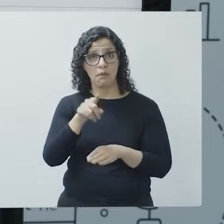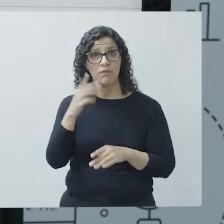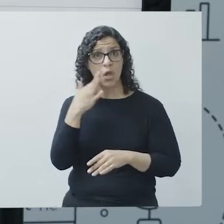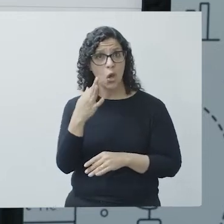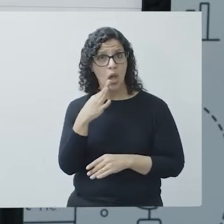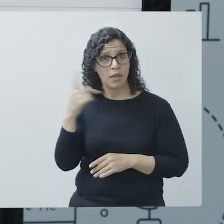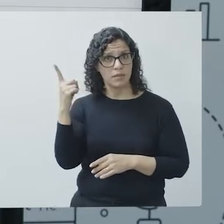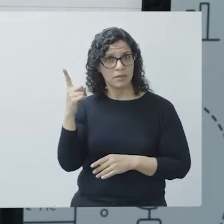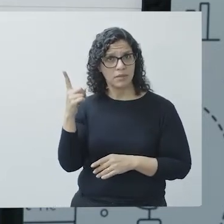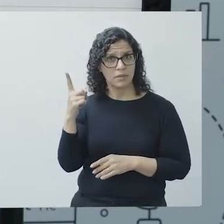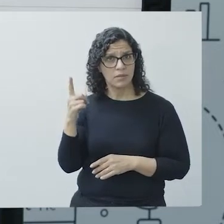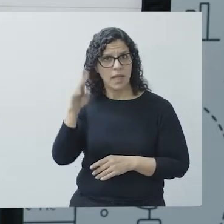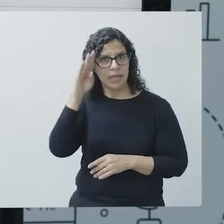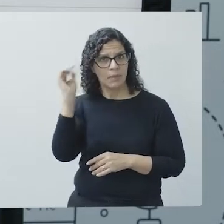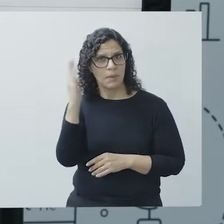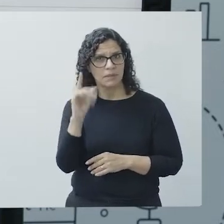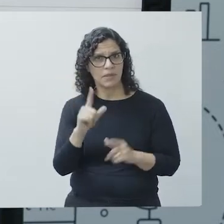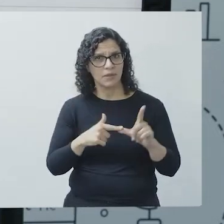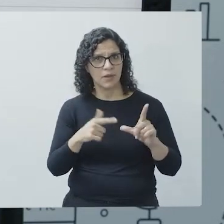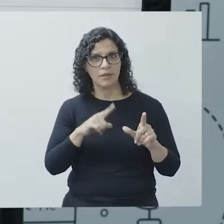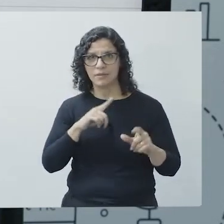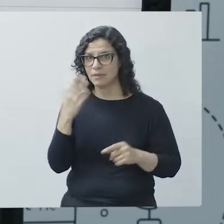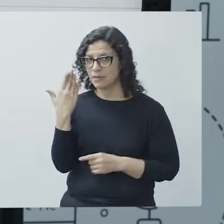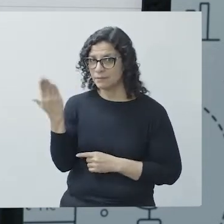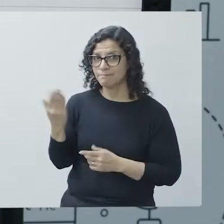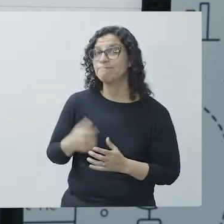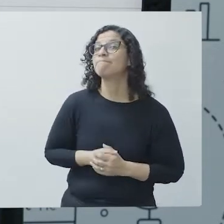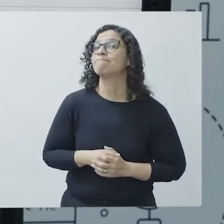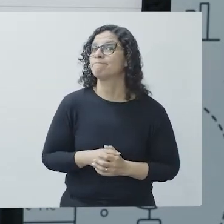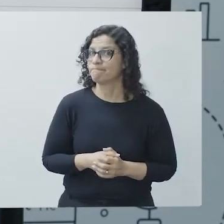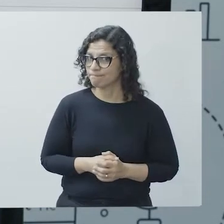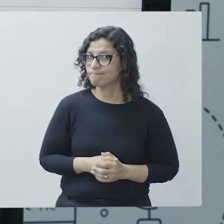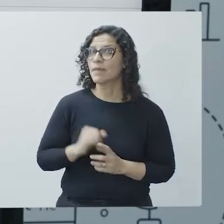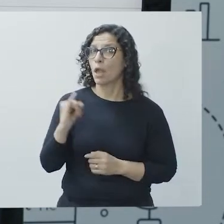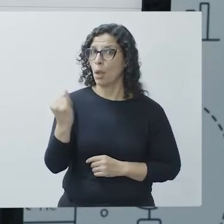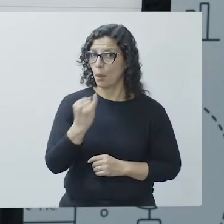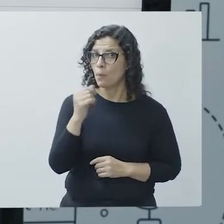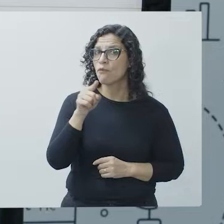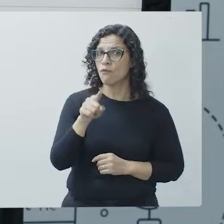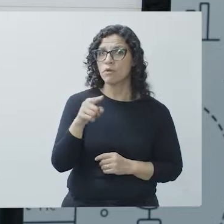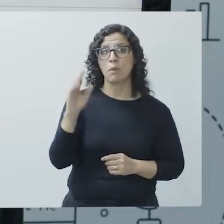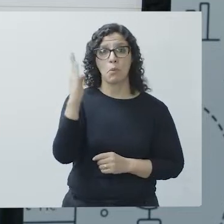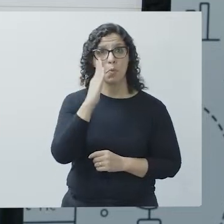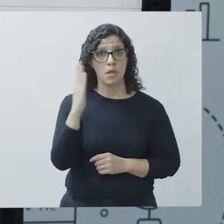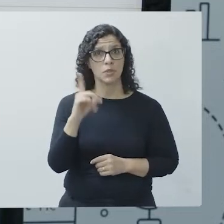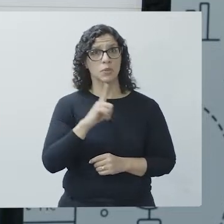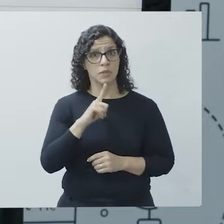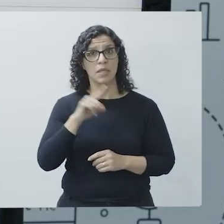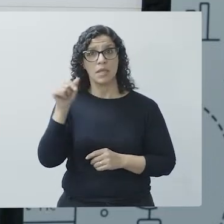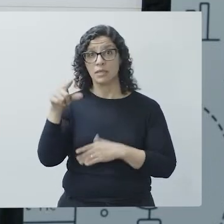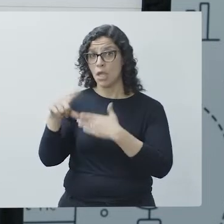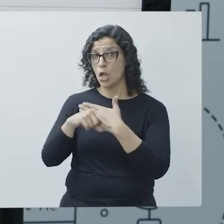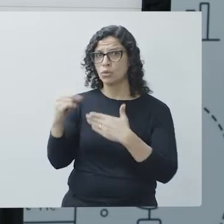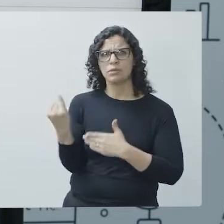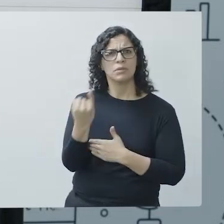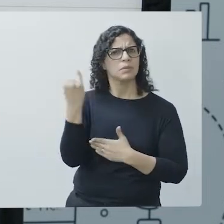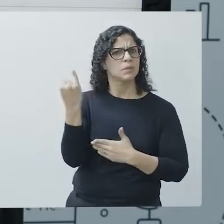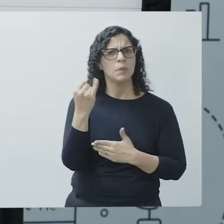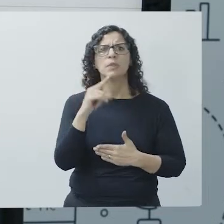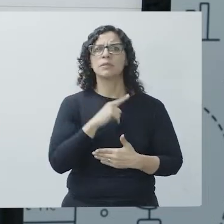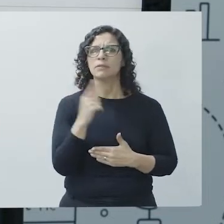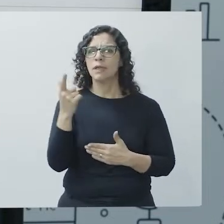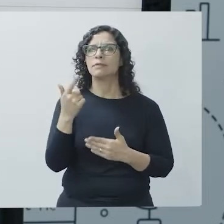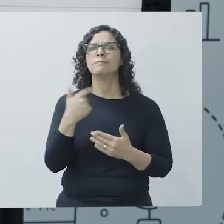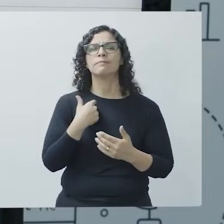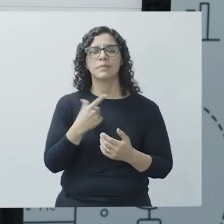que você já ouviu falar dessa Academia Brasileira de Letras? É muito importante para o Brasil, tem autores importantíssimos